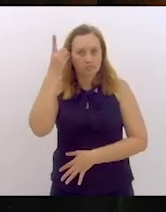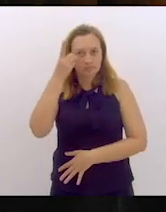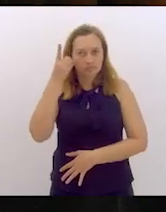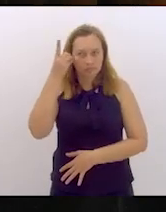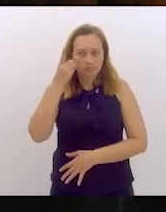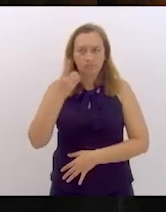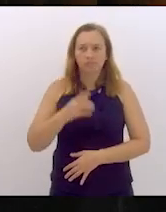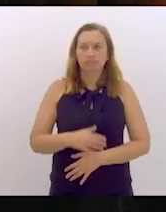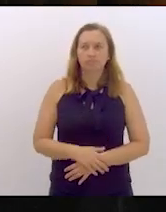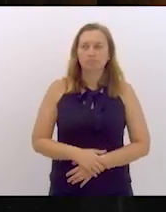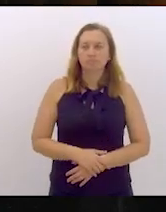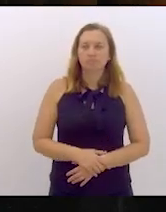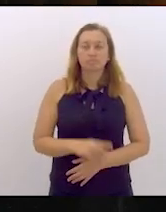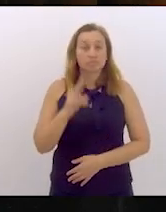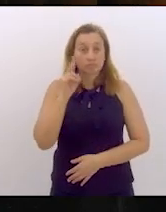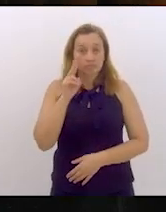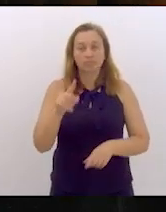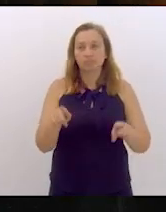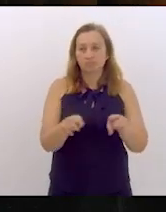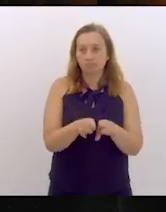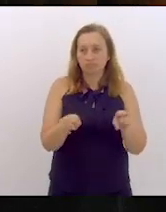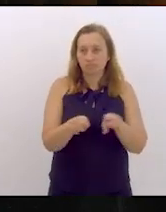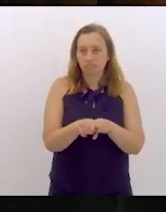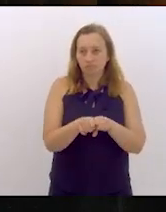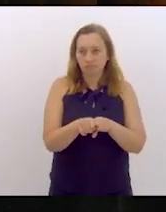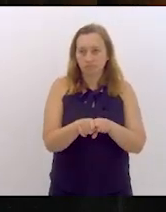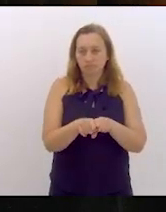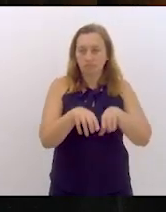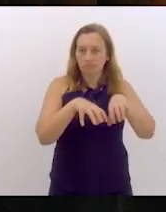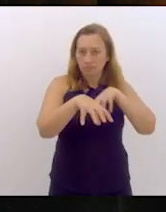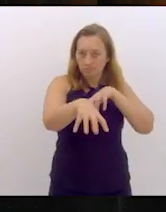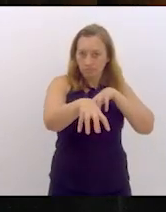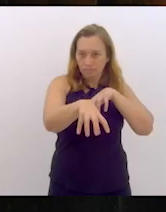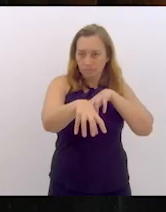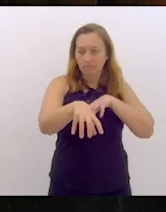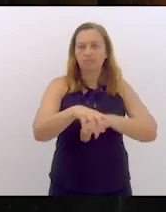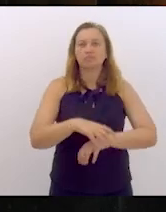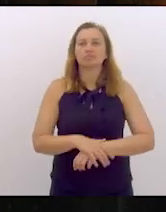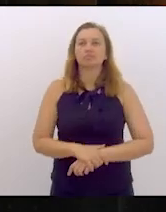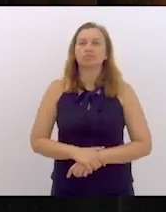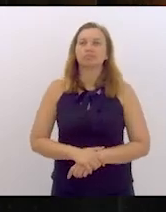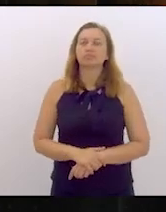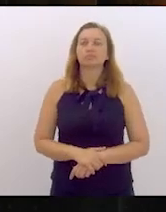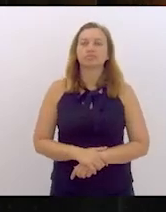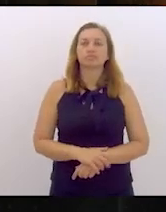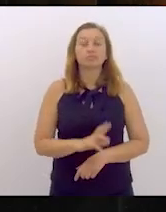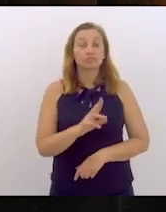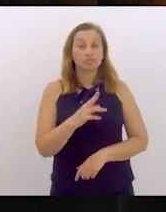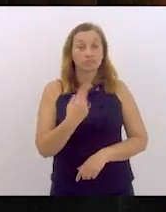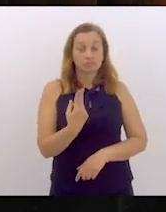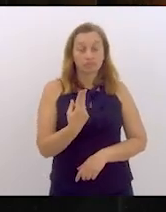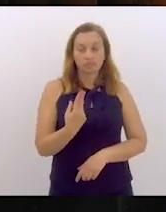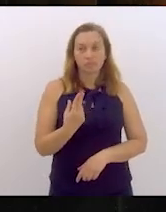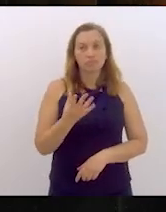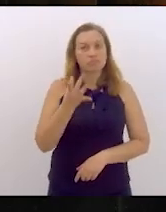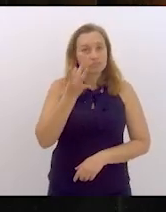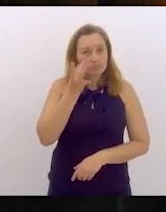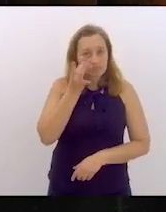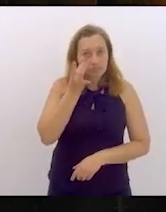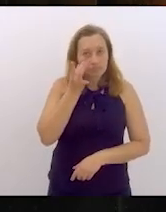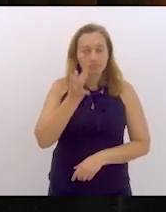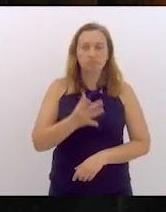que nos assistem também de forma remota ou presencial